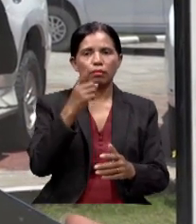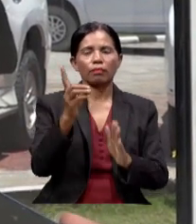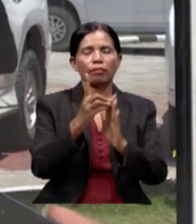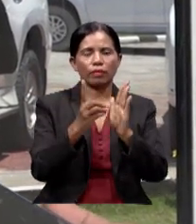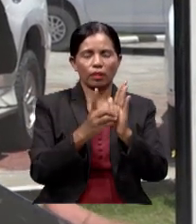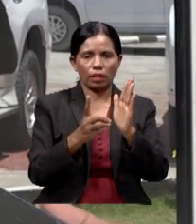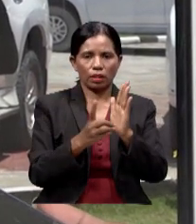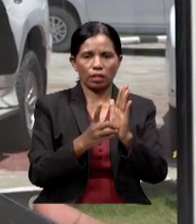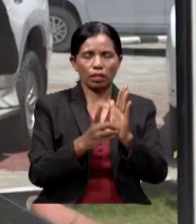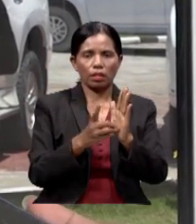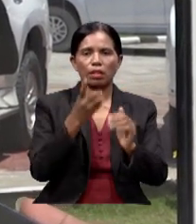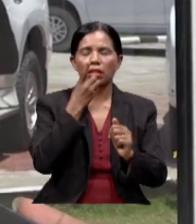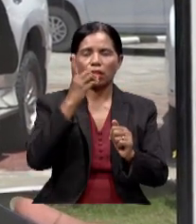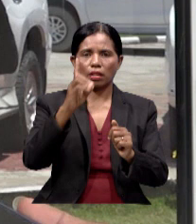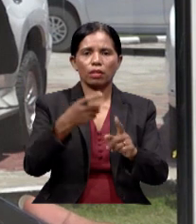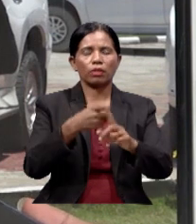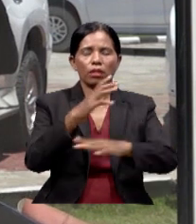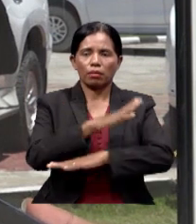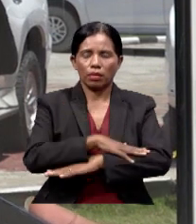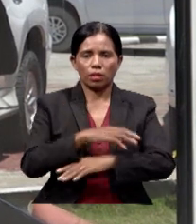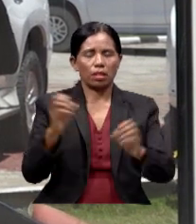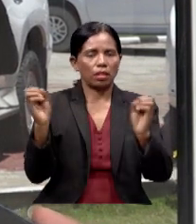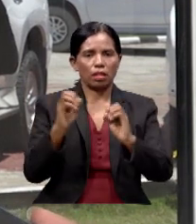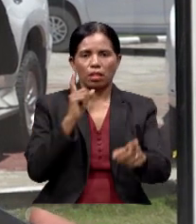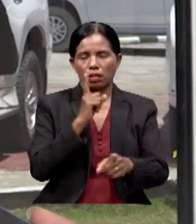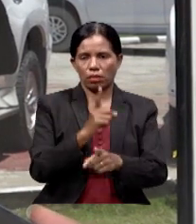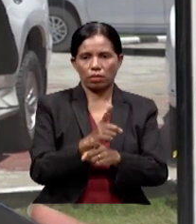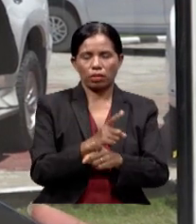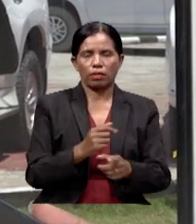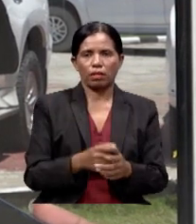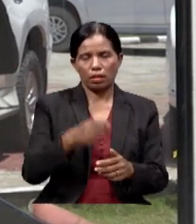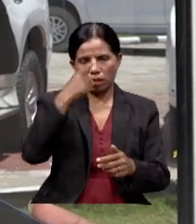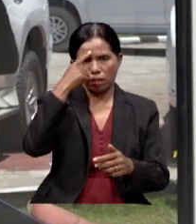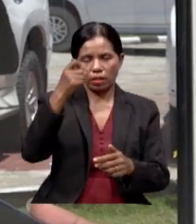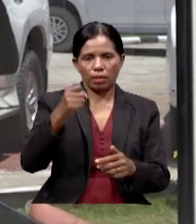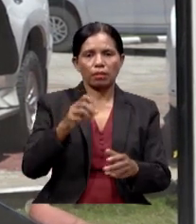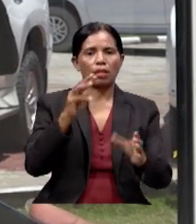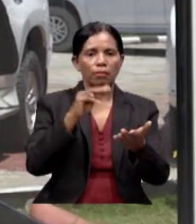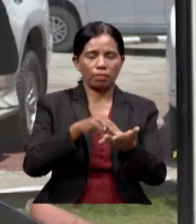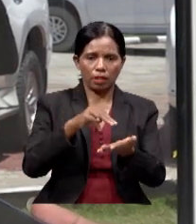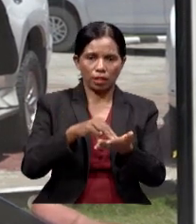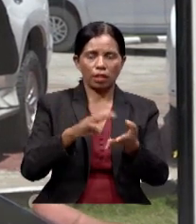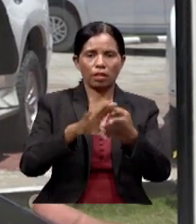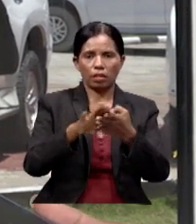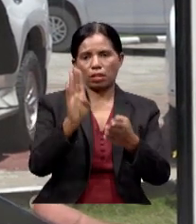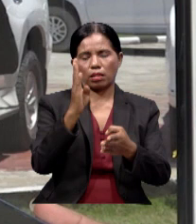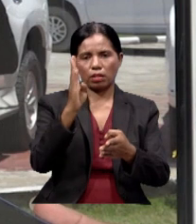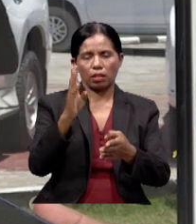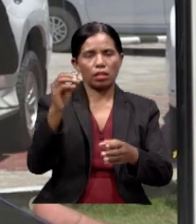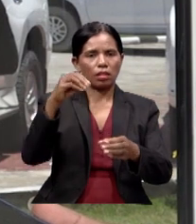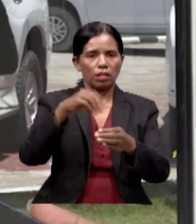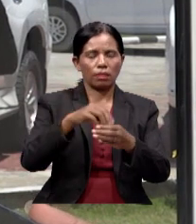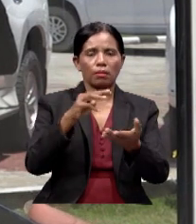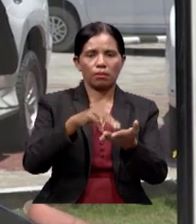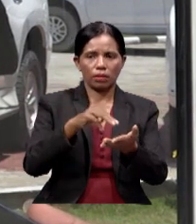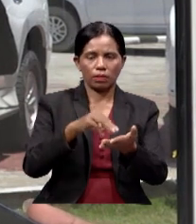de mesa com o voto confirmado, né? Inválida. Inválida também a matéria eleitoral, né? Também a matéria de